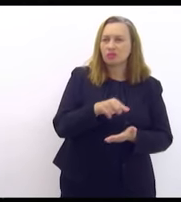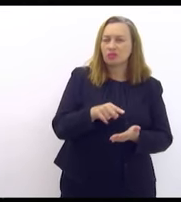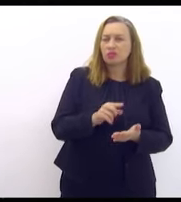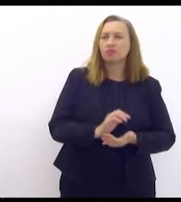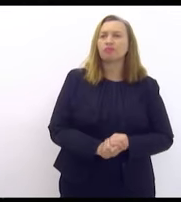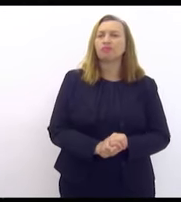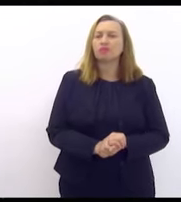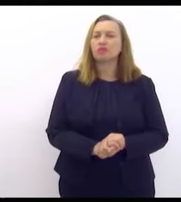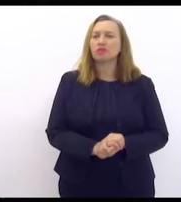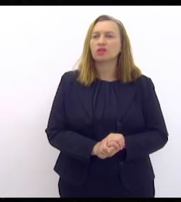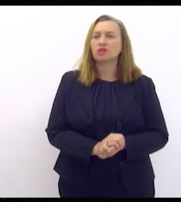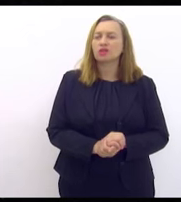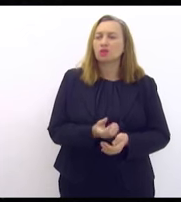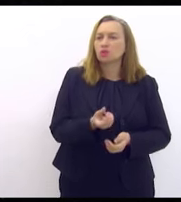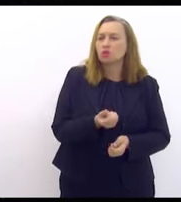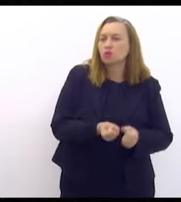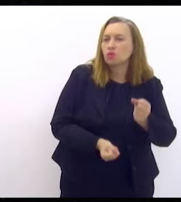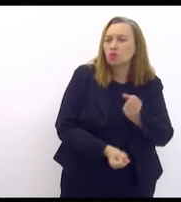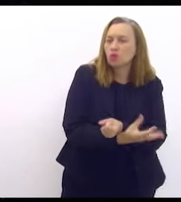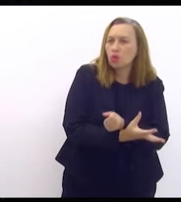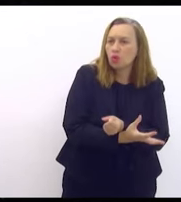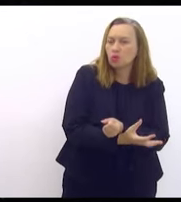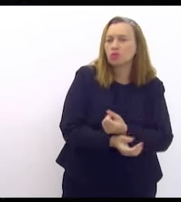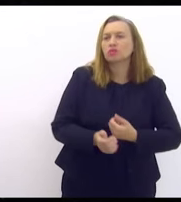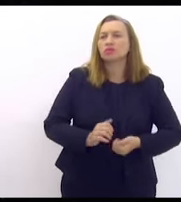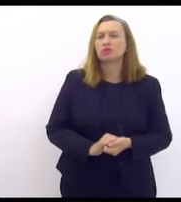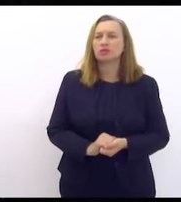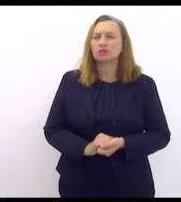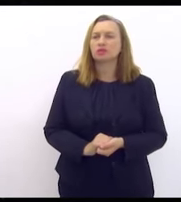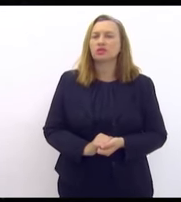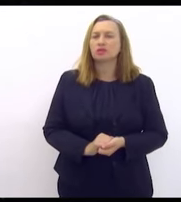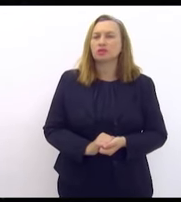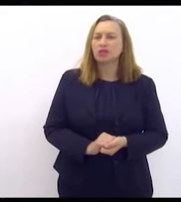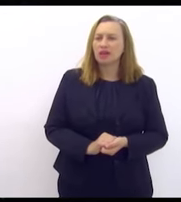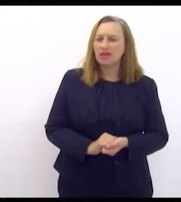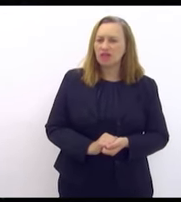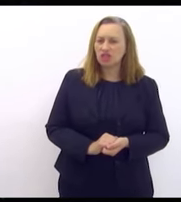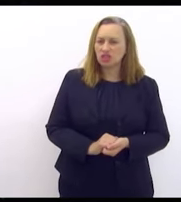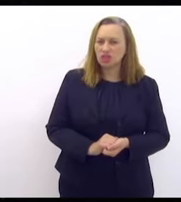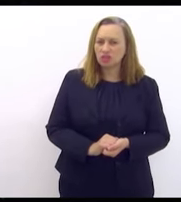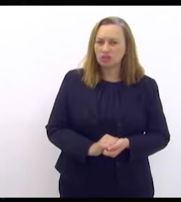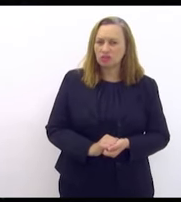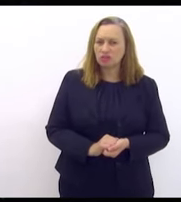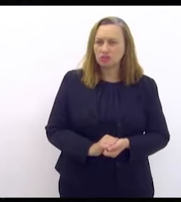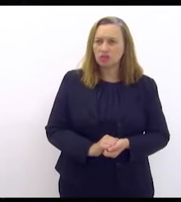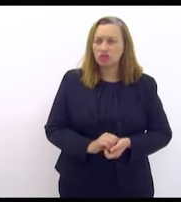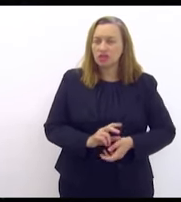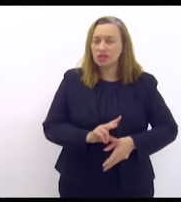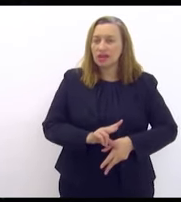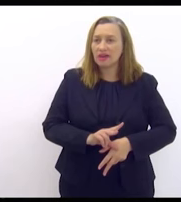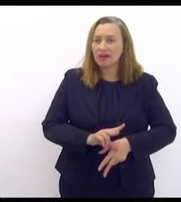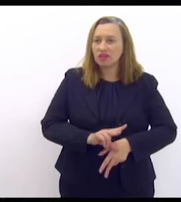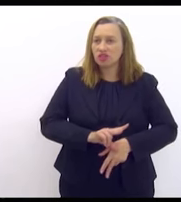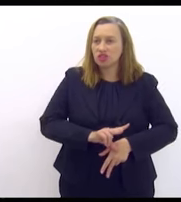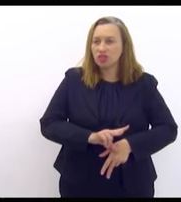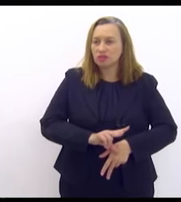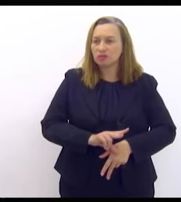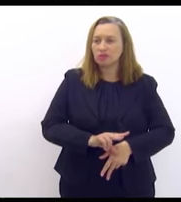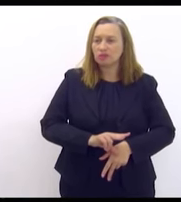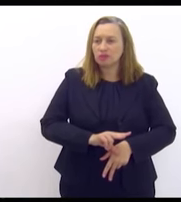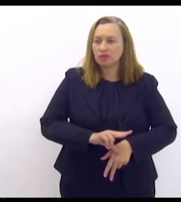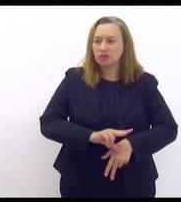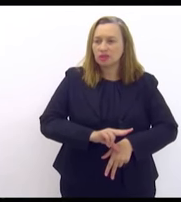corrupção, entidades condenadas por lavagem de dinheiro e por racismo, desde que a gente